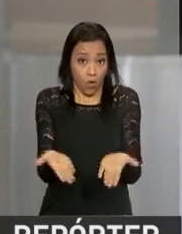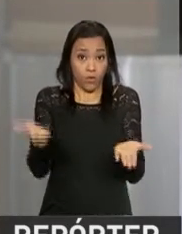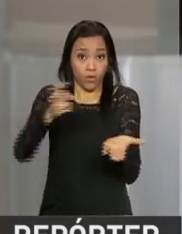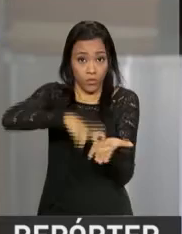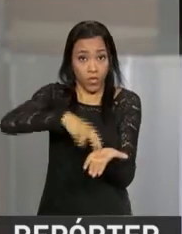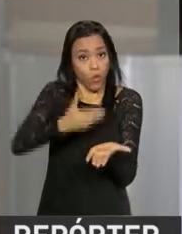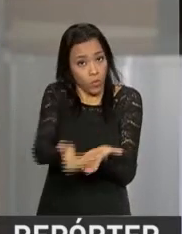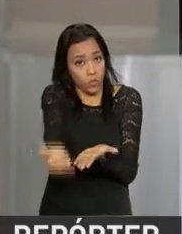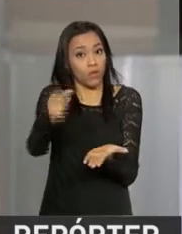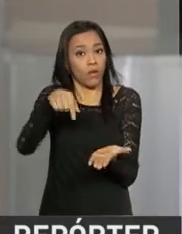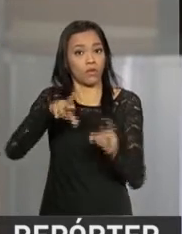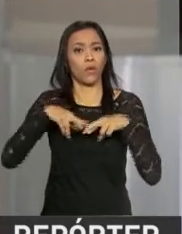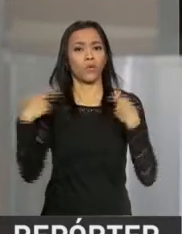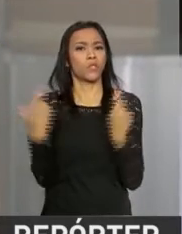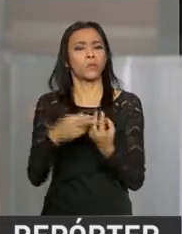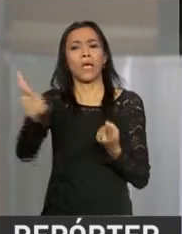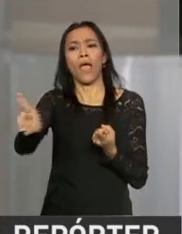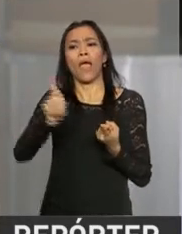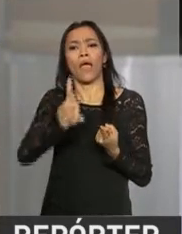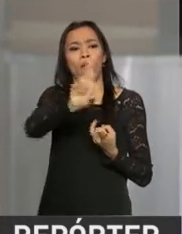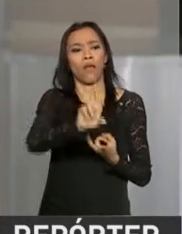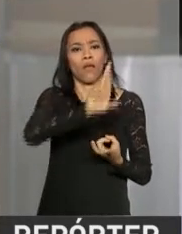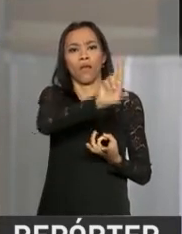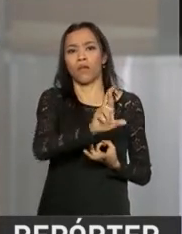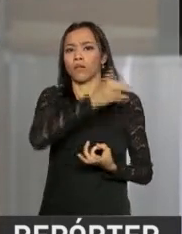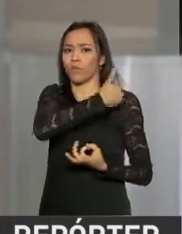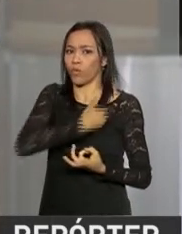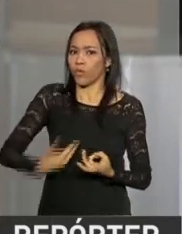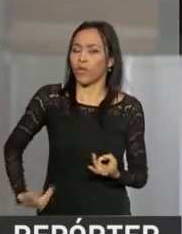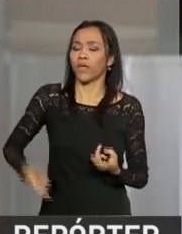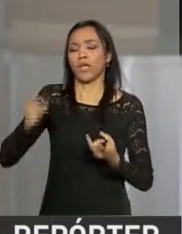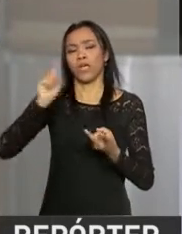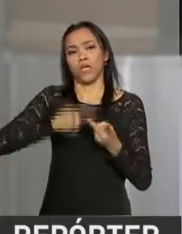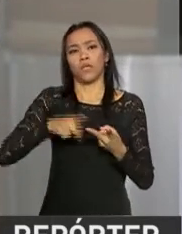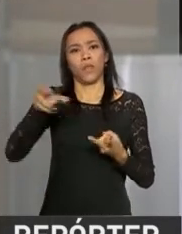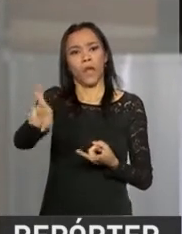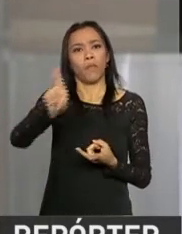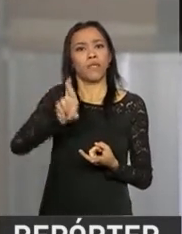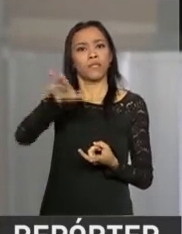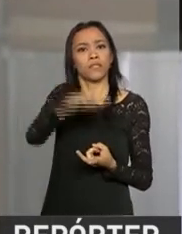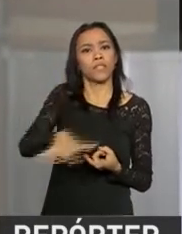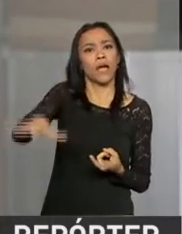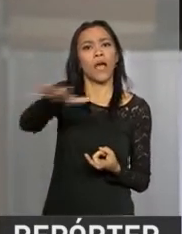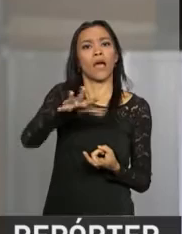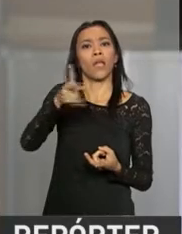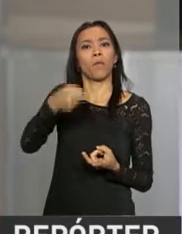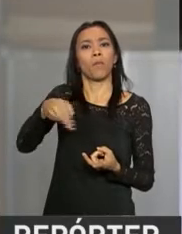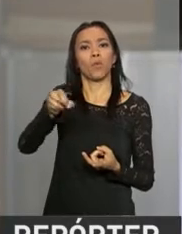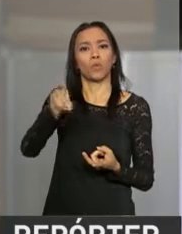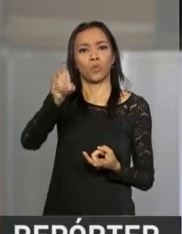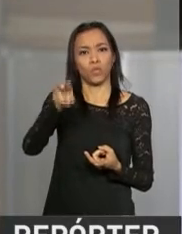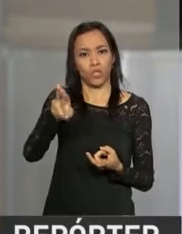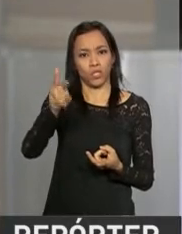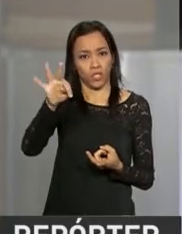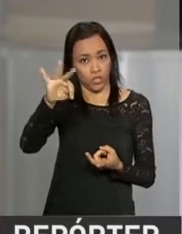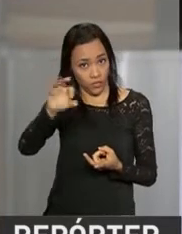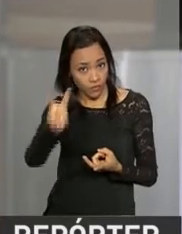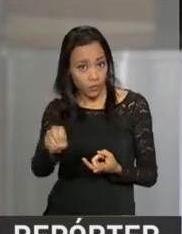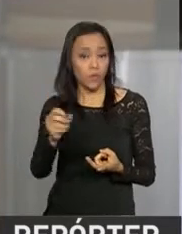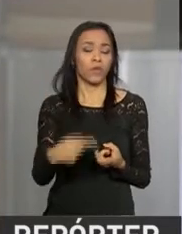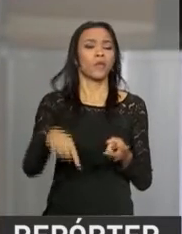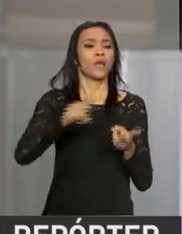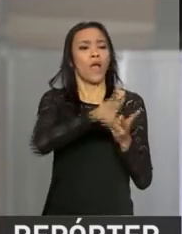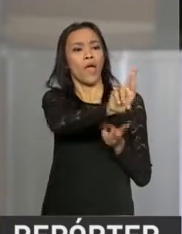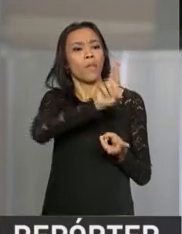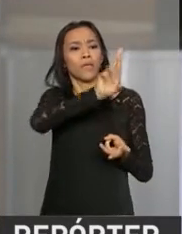palácio do planalto representantes do governo e representantes do setor produtivo lideranças empresariais também representantes dos trabalhadores